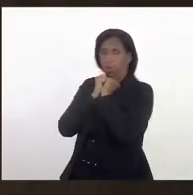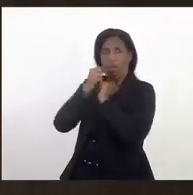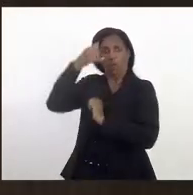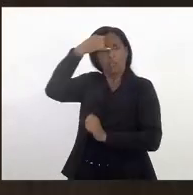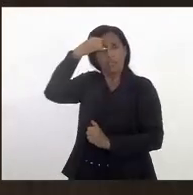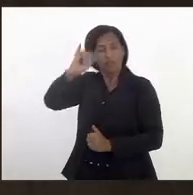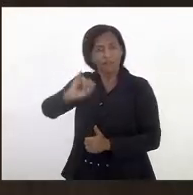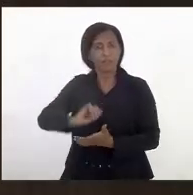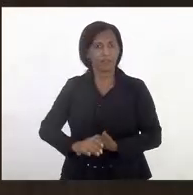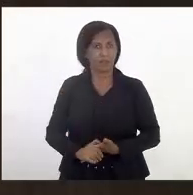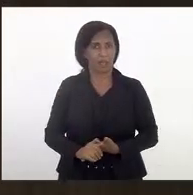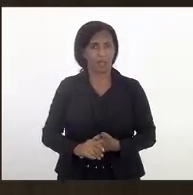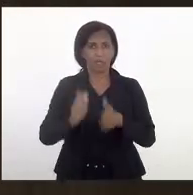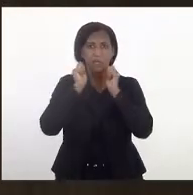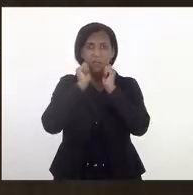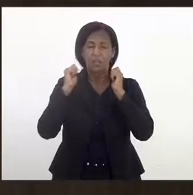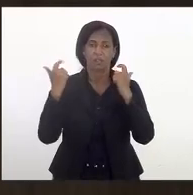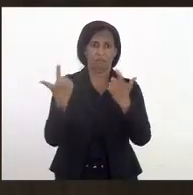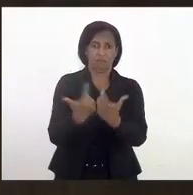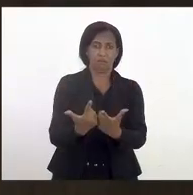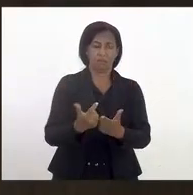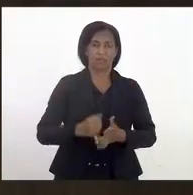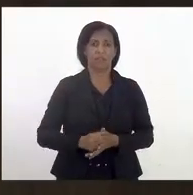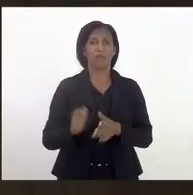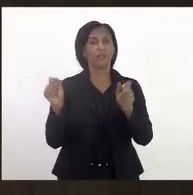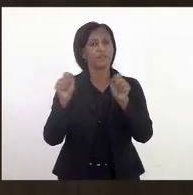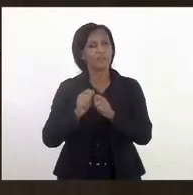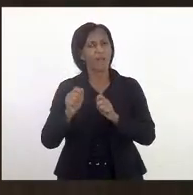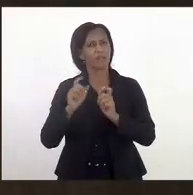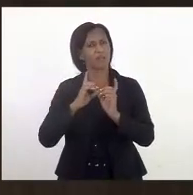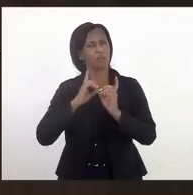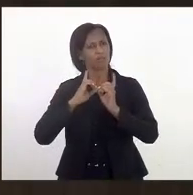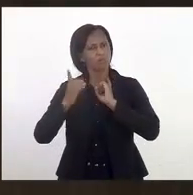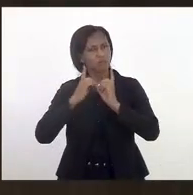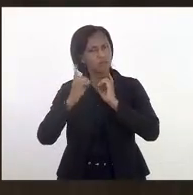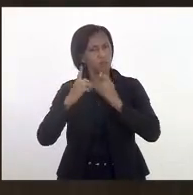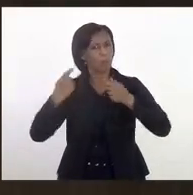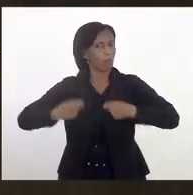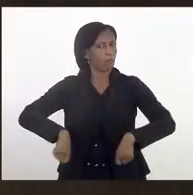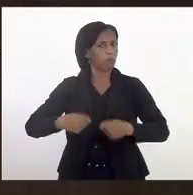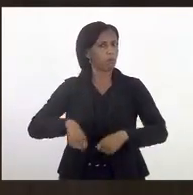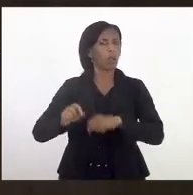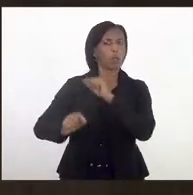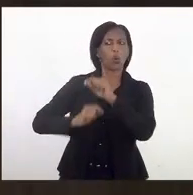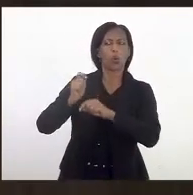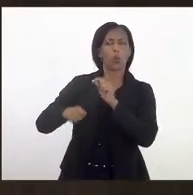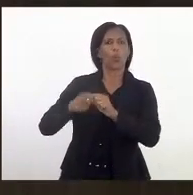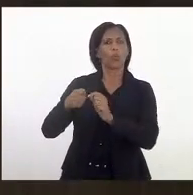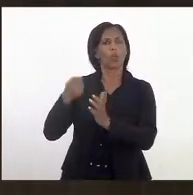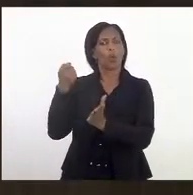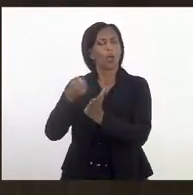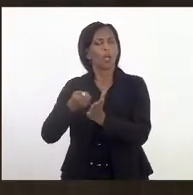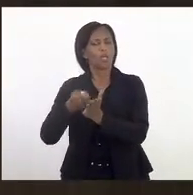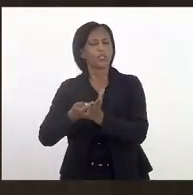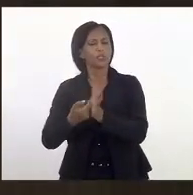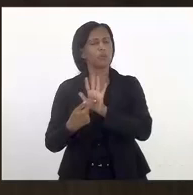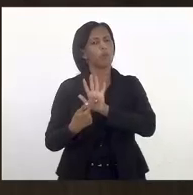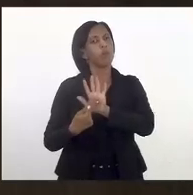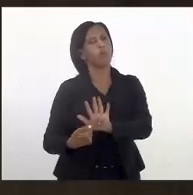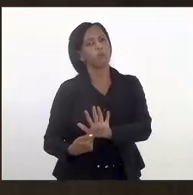evitar que a Assembleia Legislativa faça um debate necessário sobre o que que o regime de recuperação fiscal